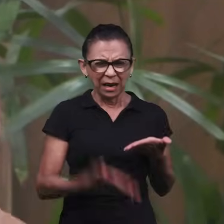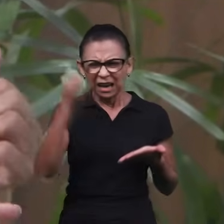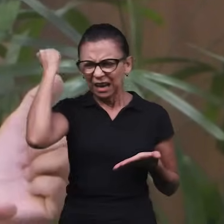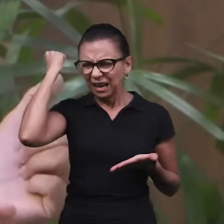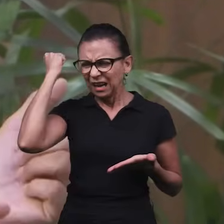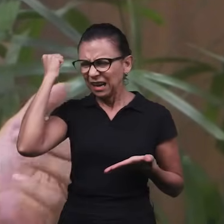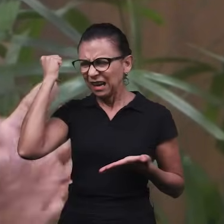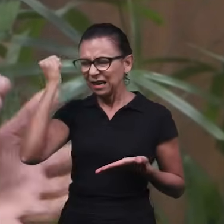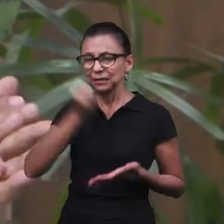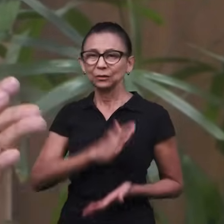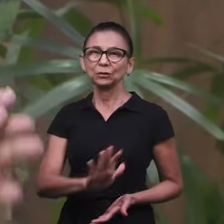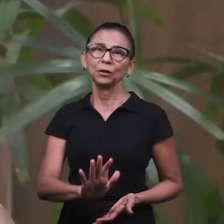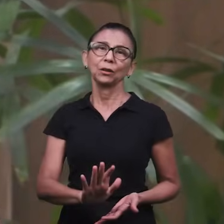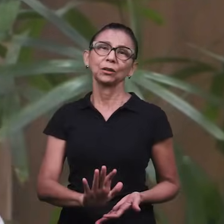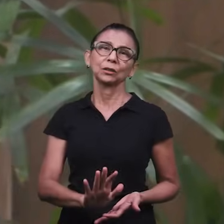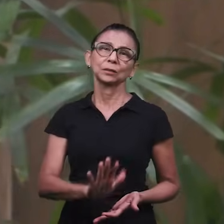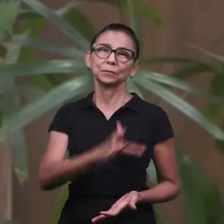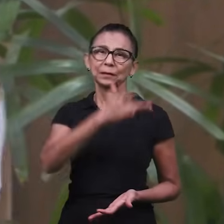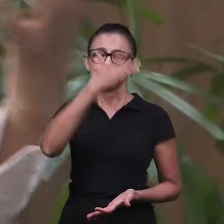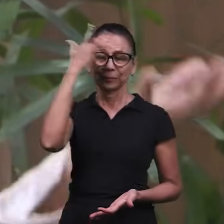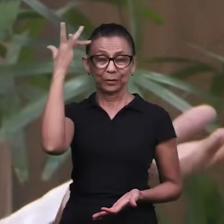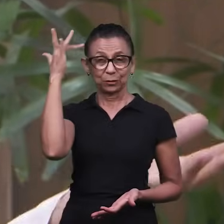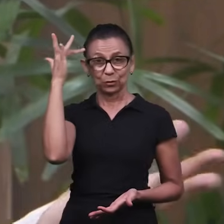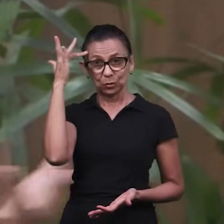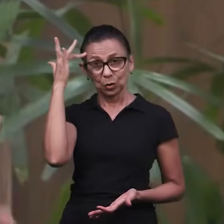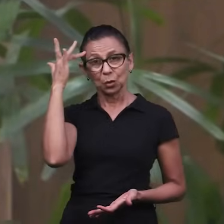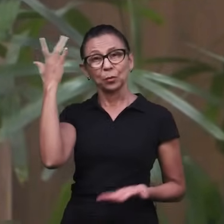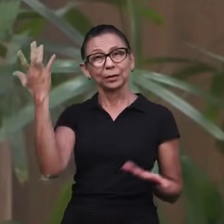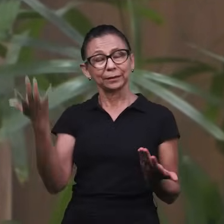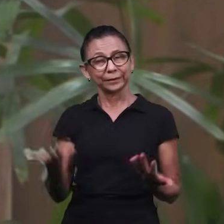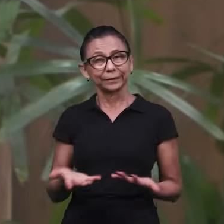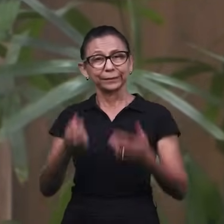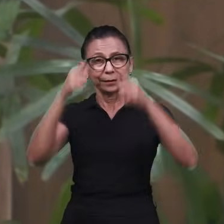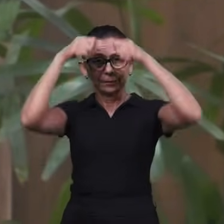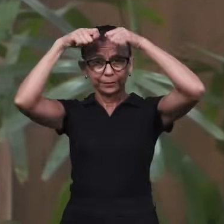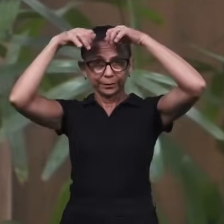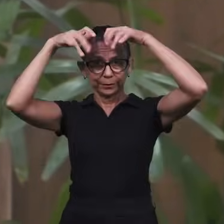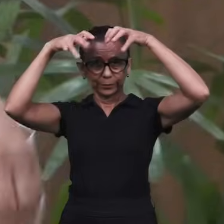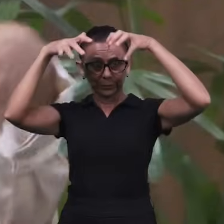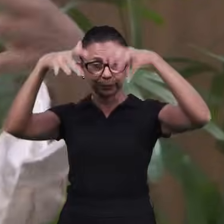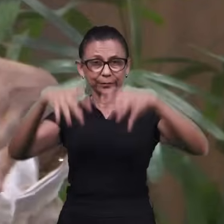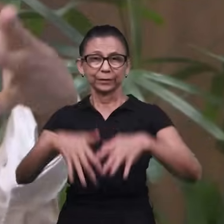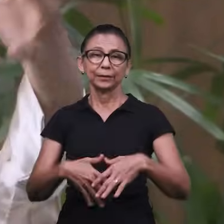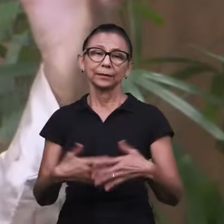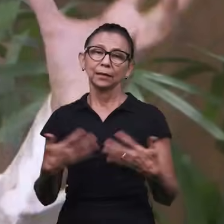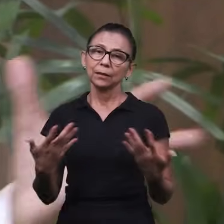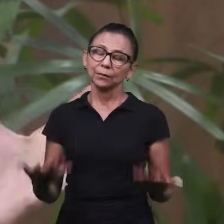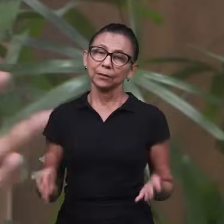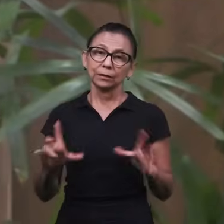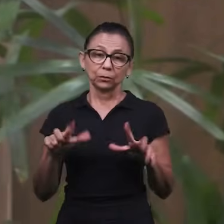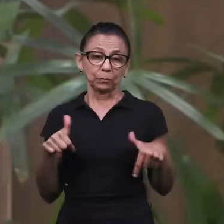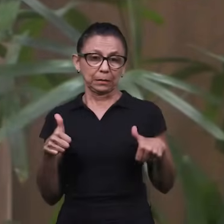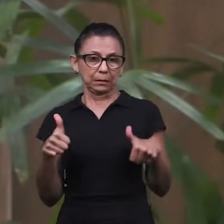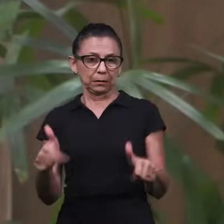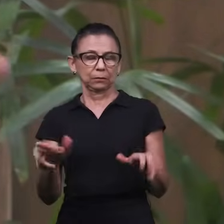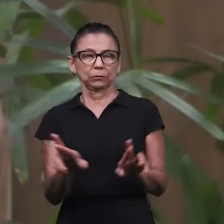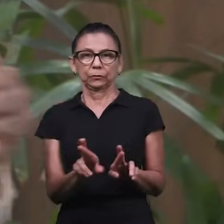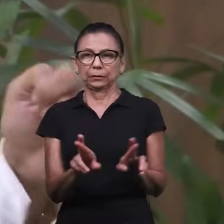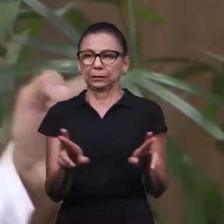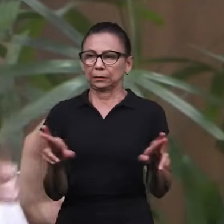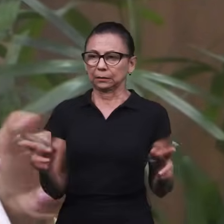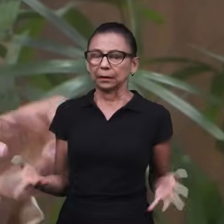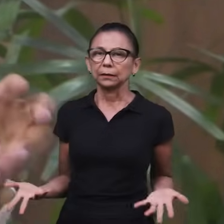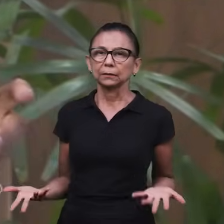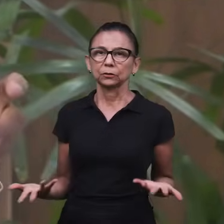frustrado, mas quem sofre com TDAH vai reagir com muita intensidade a essa frustração, né? Então, eles têm birras e